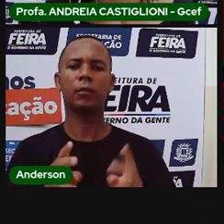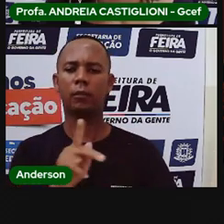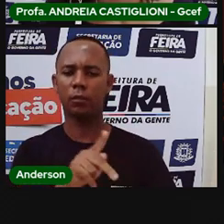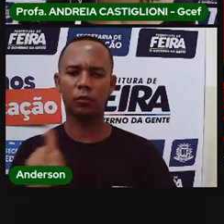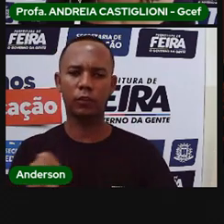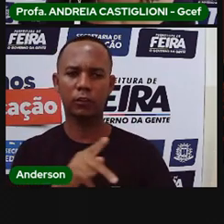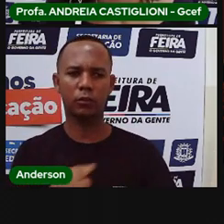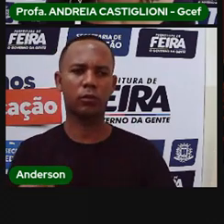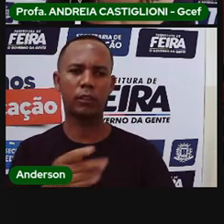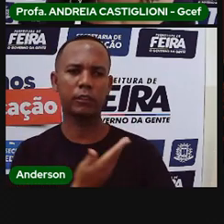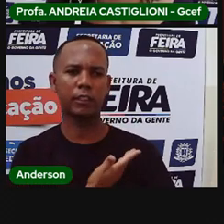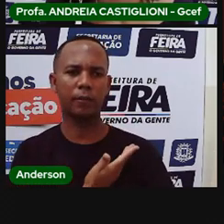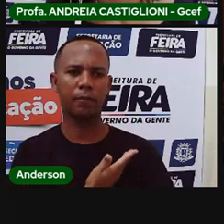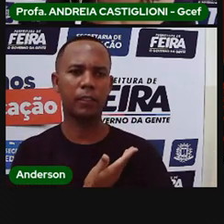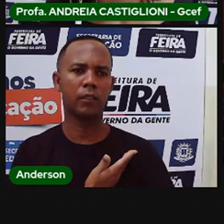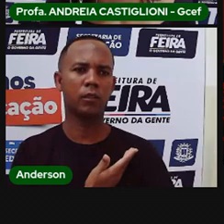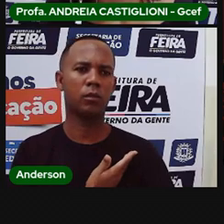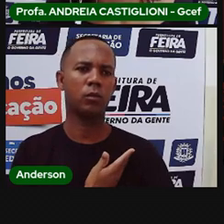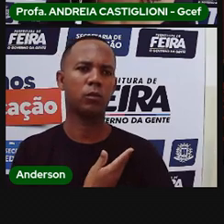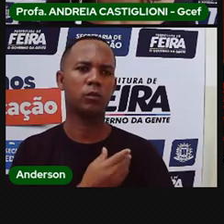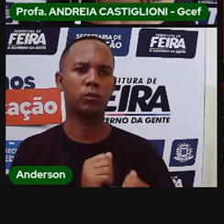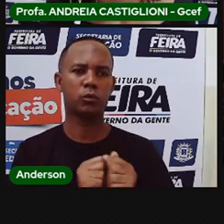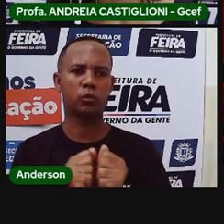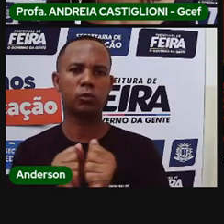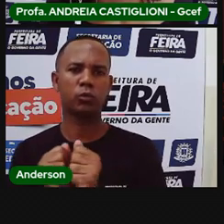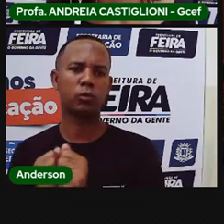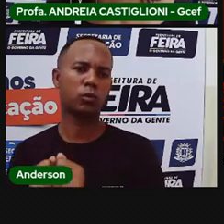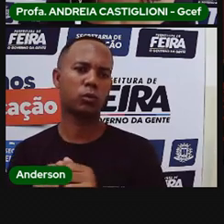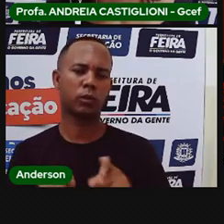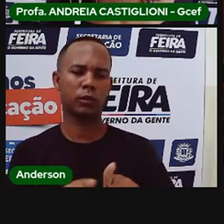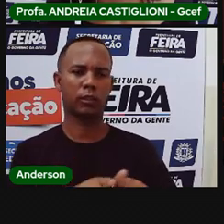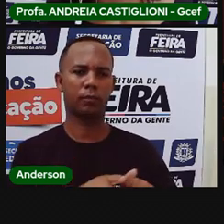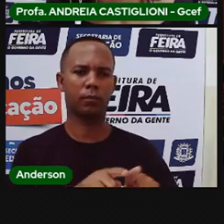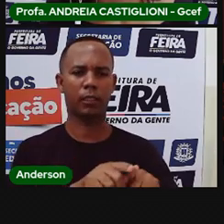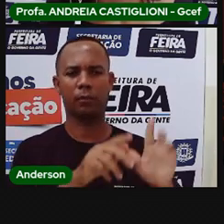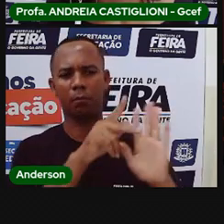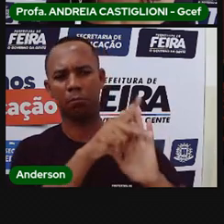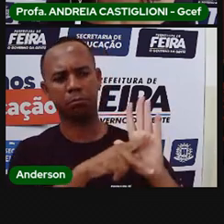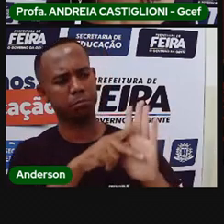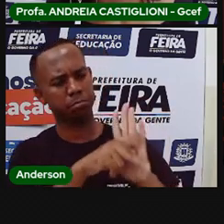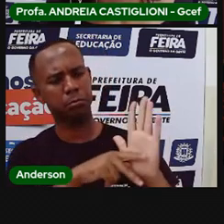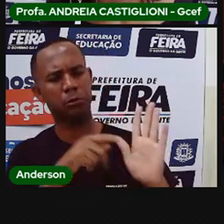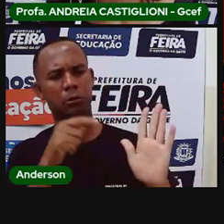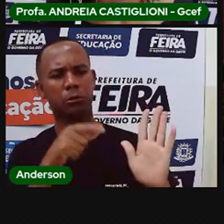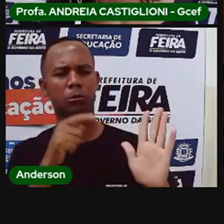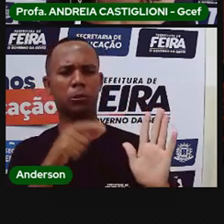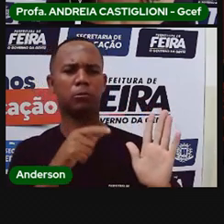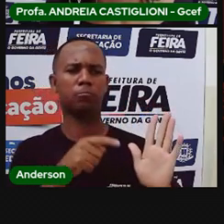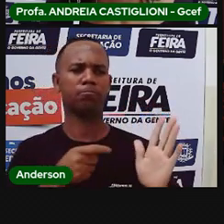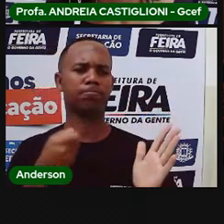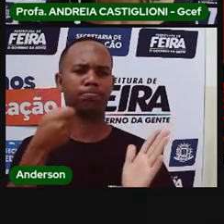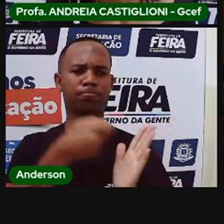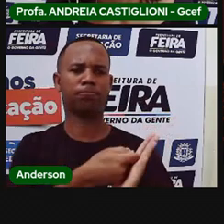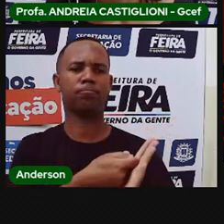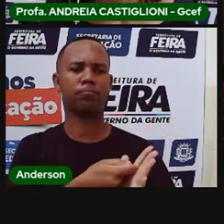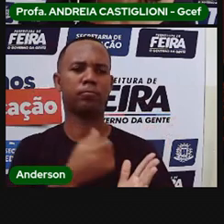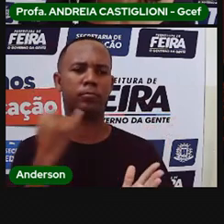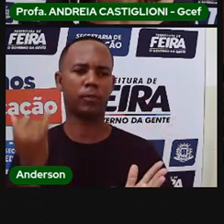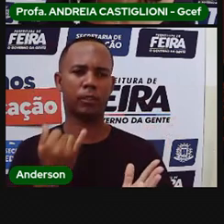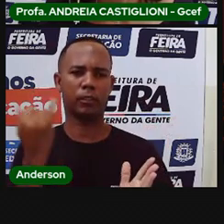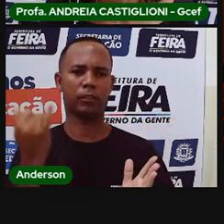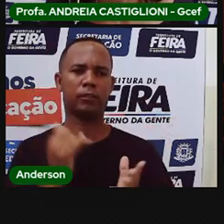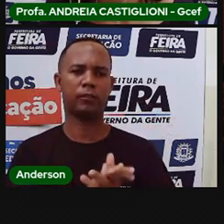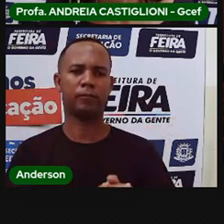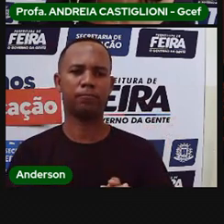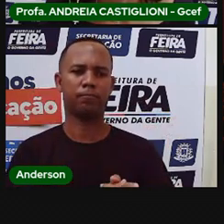os colegas, né, participando dos projetos e sempre dando o seu melhor, tá bom?